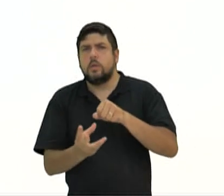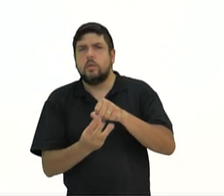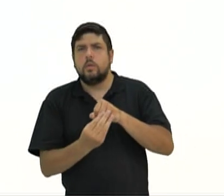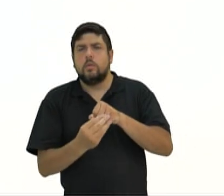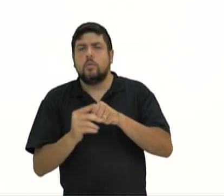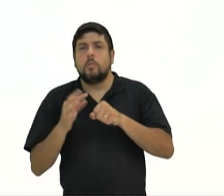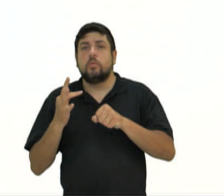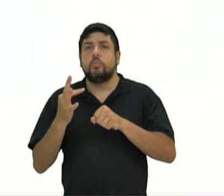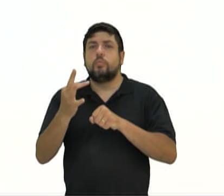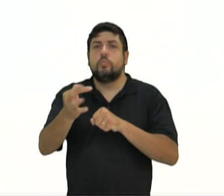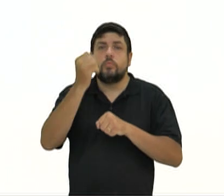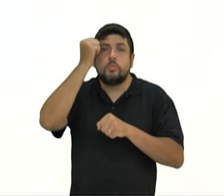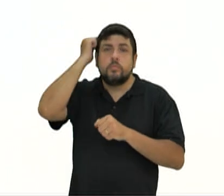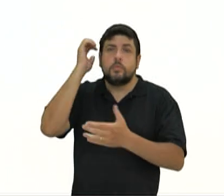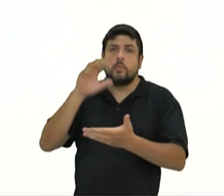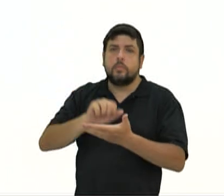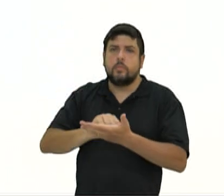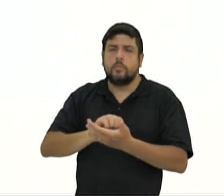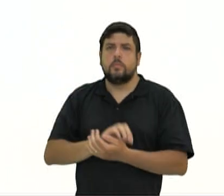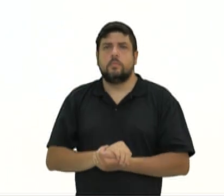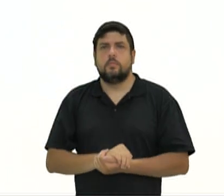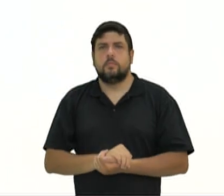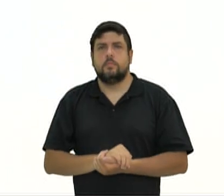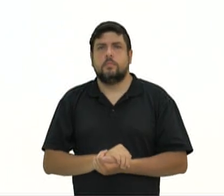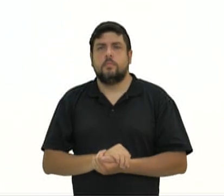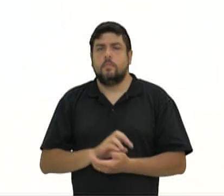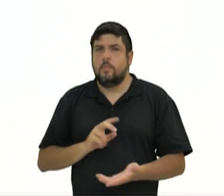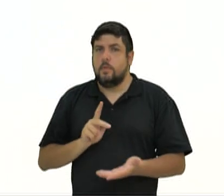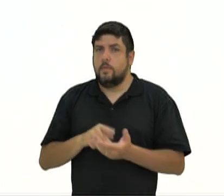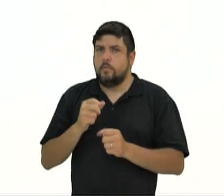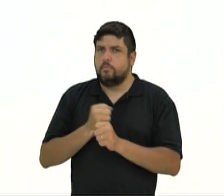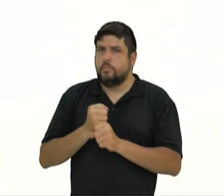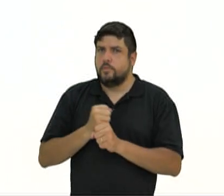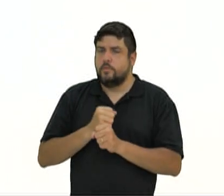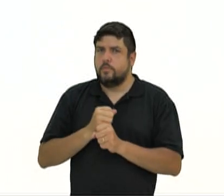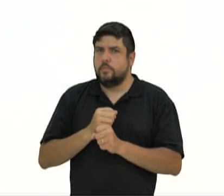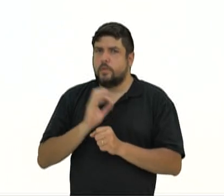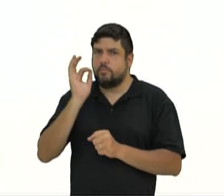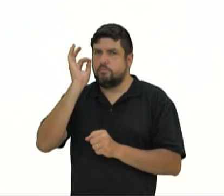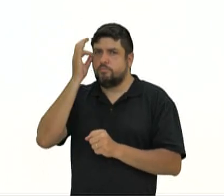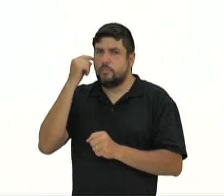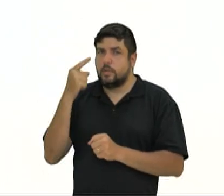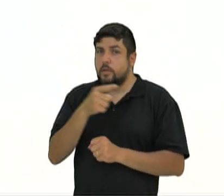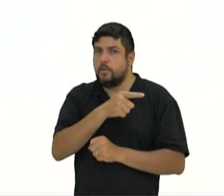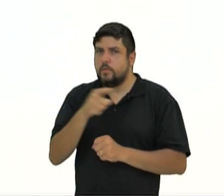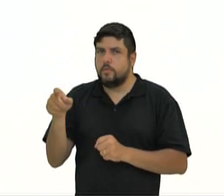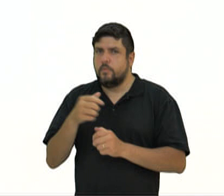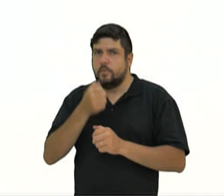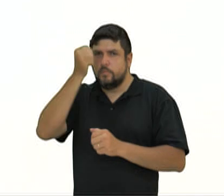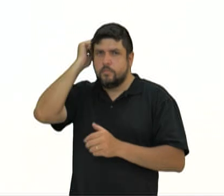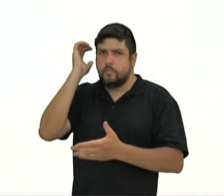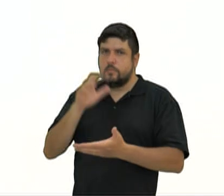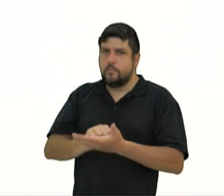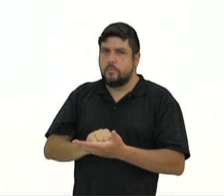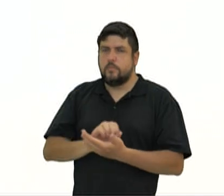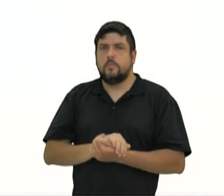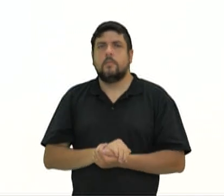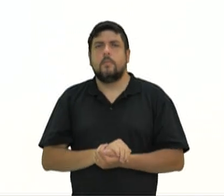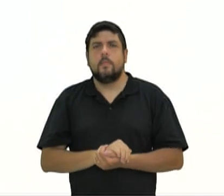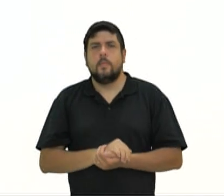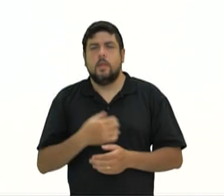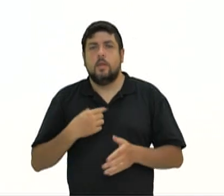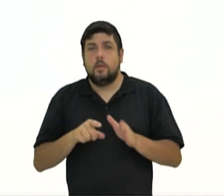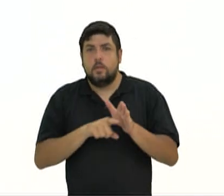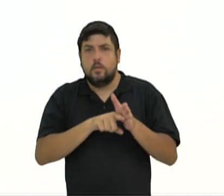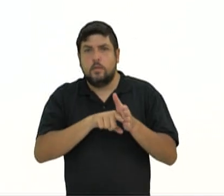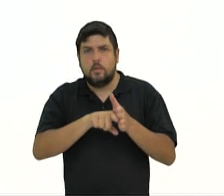inscrever no vestibular. Os anos passam muito rapidinho, daqui a pouco é vocês aí se inscrevendo no vestibular. Os resultados dessa